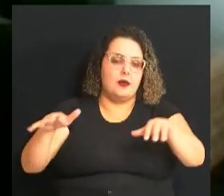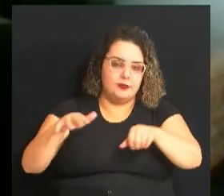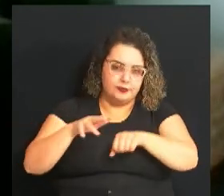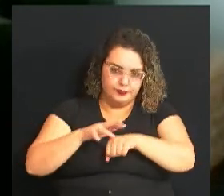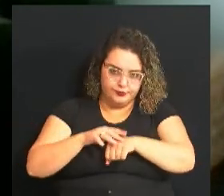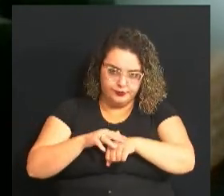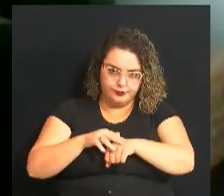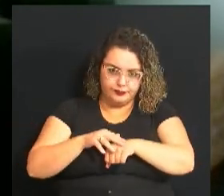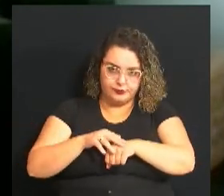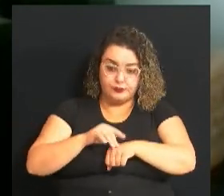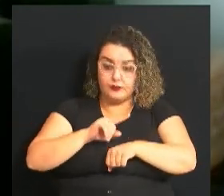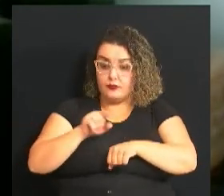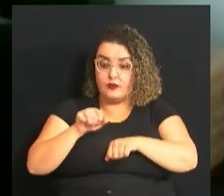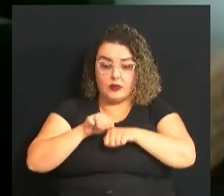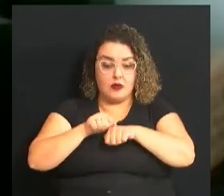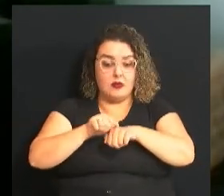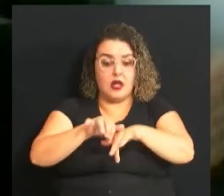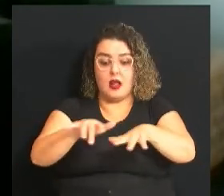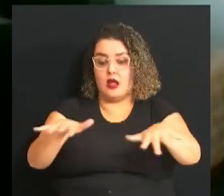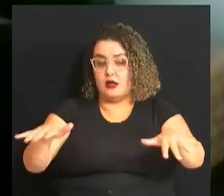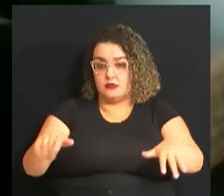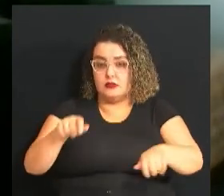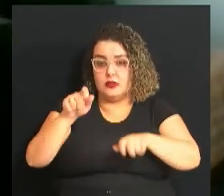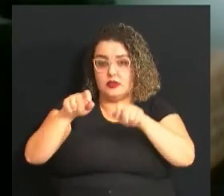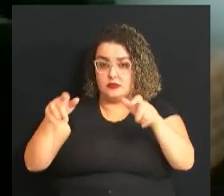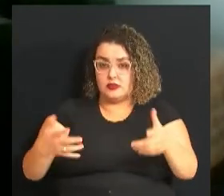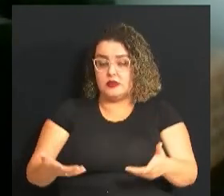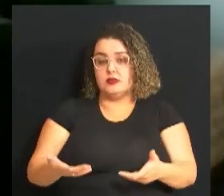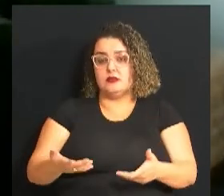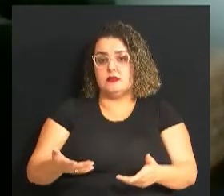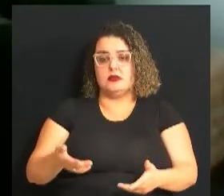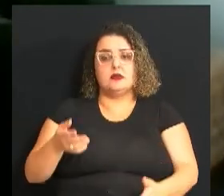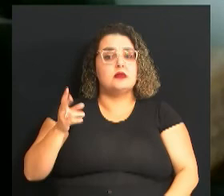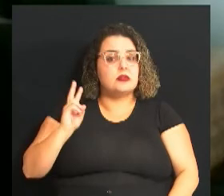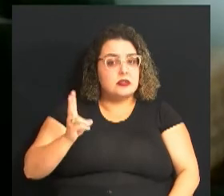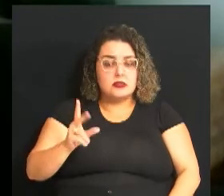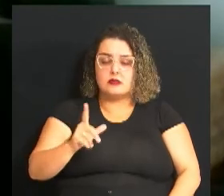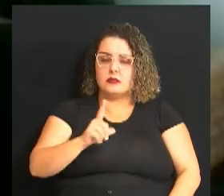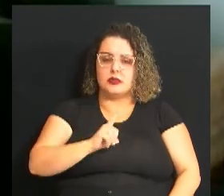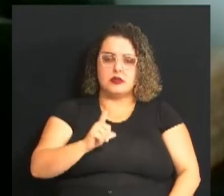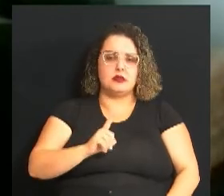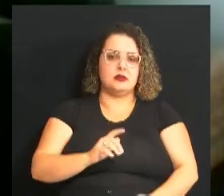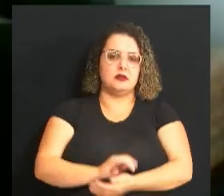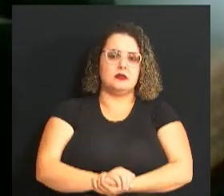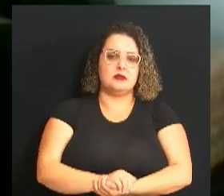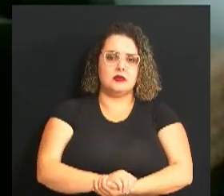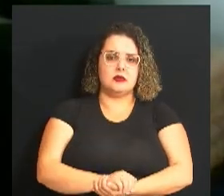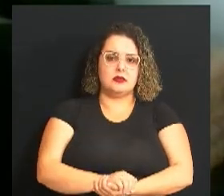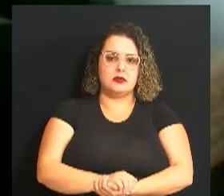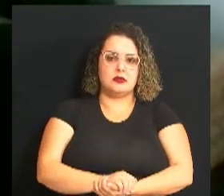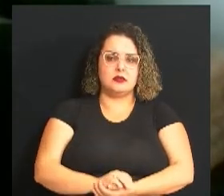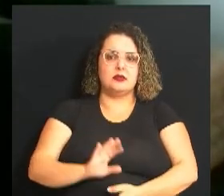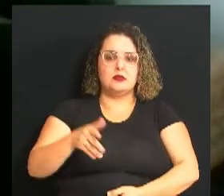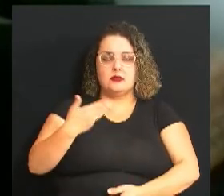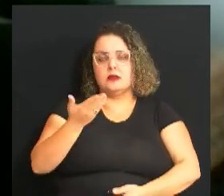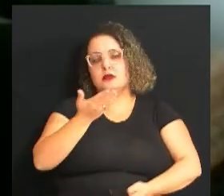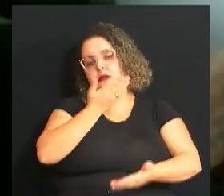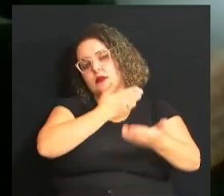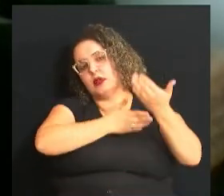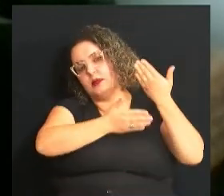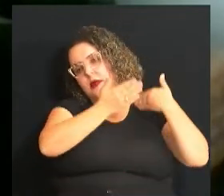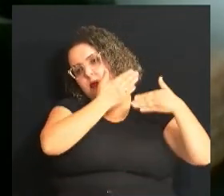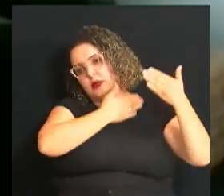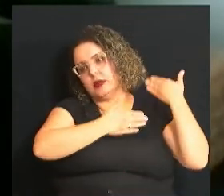não transmitir doenças para as outras pessoas, sempre existiu. Quando a gente vai lá para o passado, Samuel